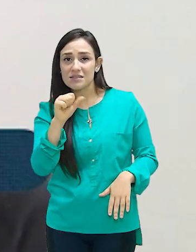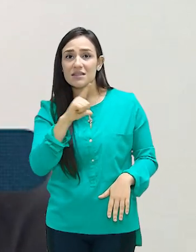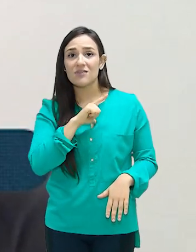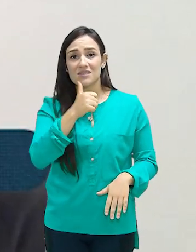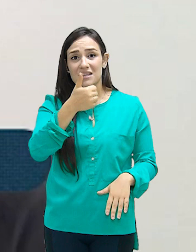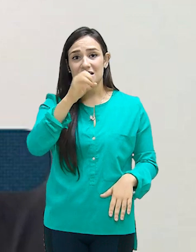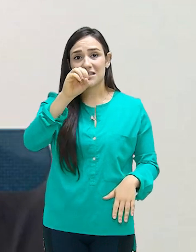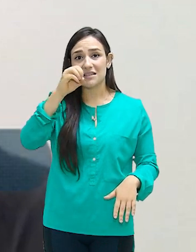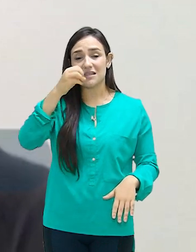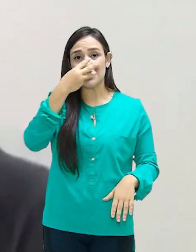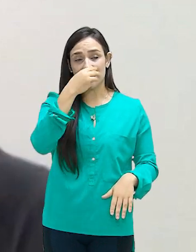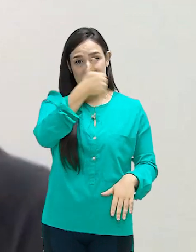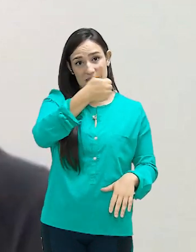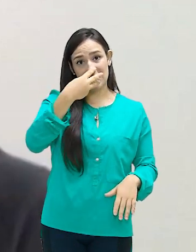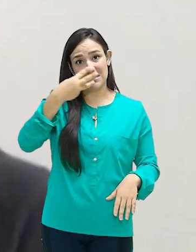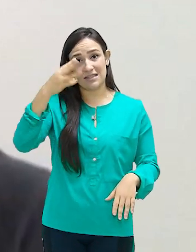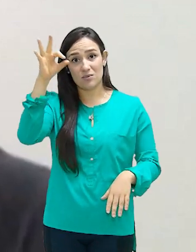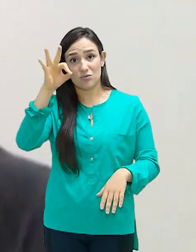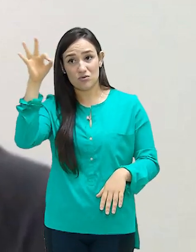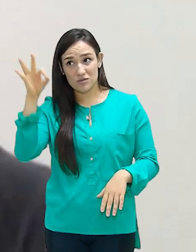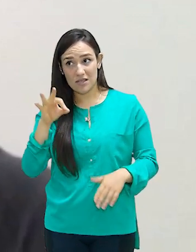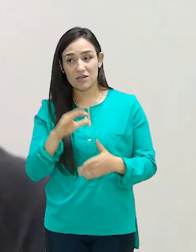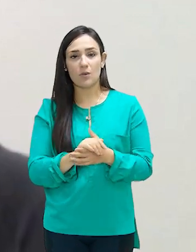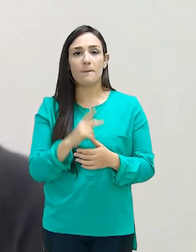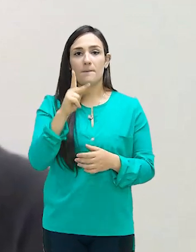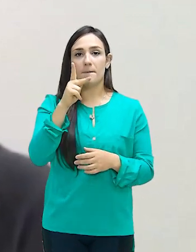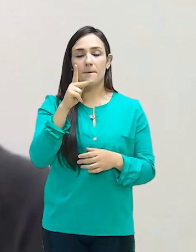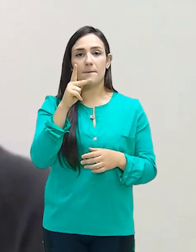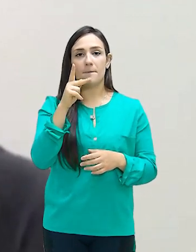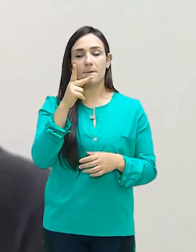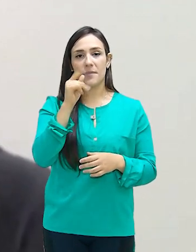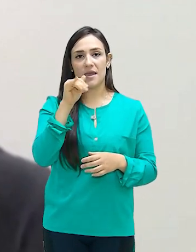Piauí, 122%,